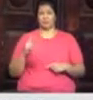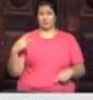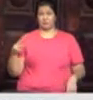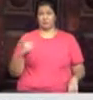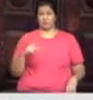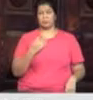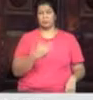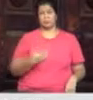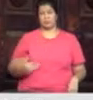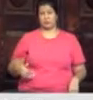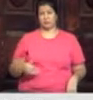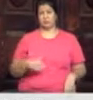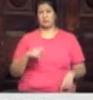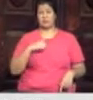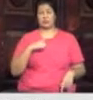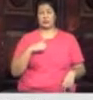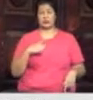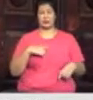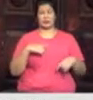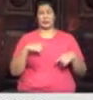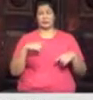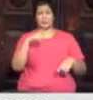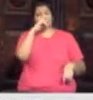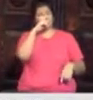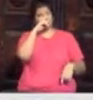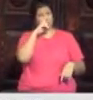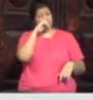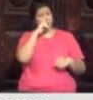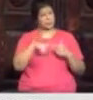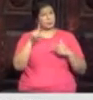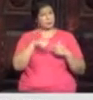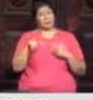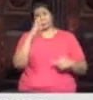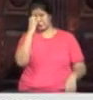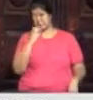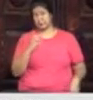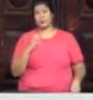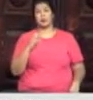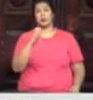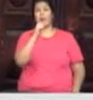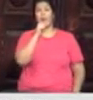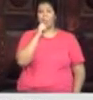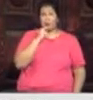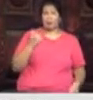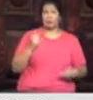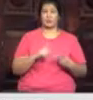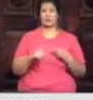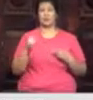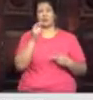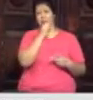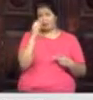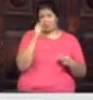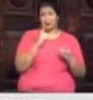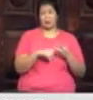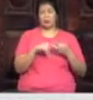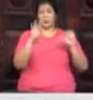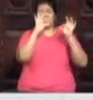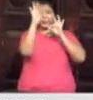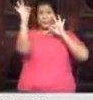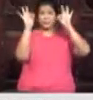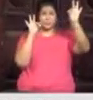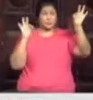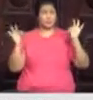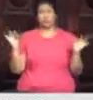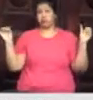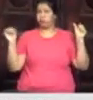problemas gravíssimos de infraestrutura no prédio, de eletricidade, de abastecimento de água, de energia elétrica, enfim. Então, ou seja,